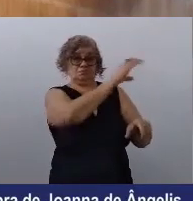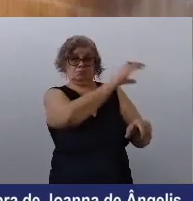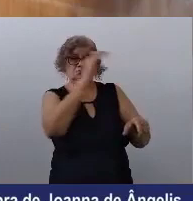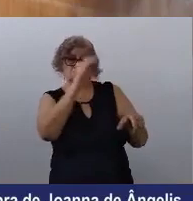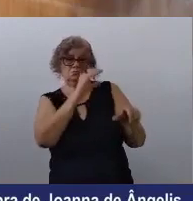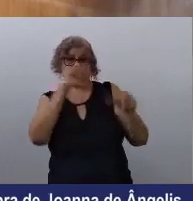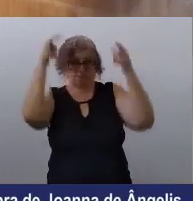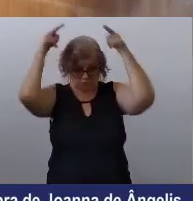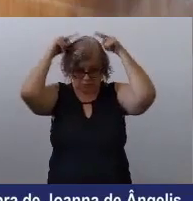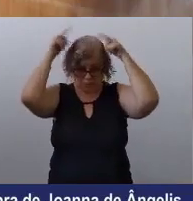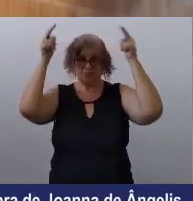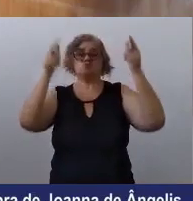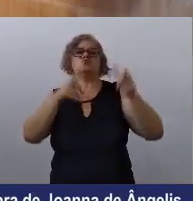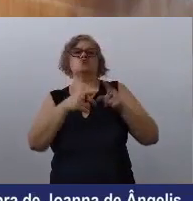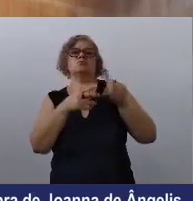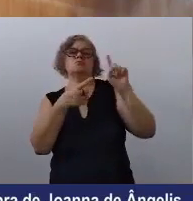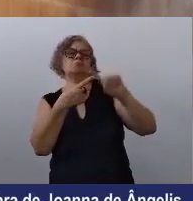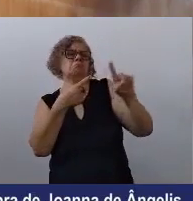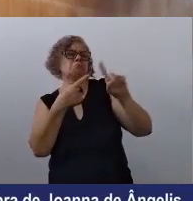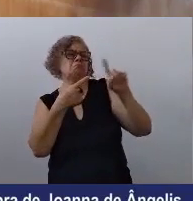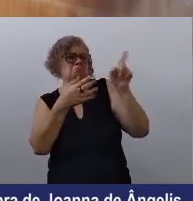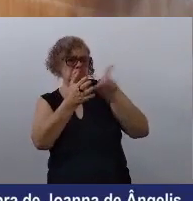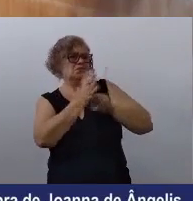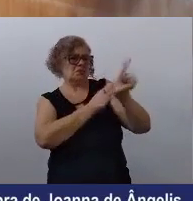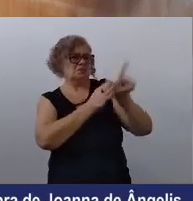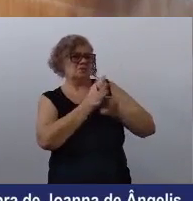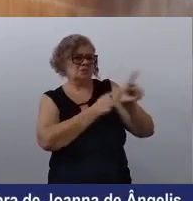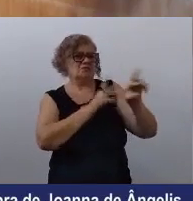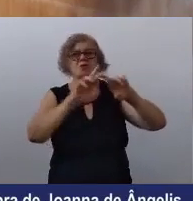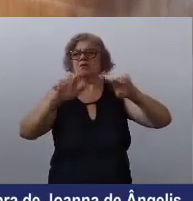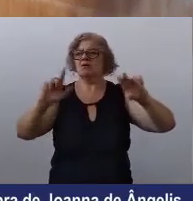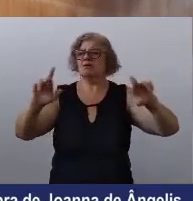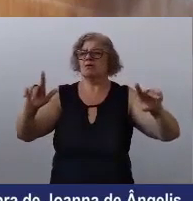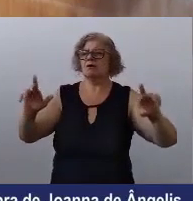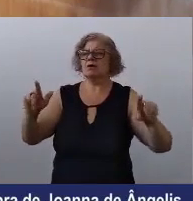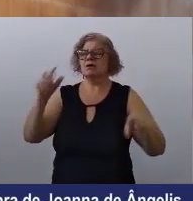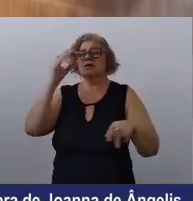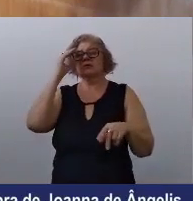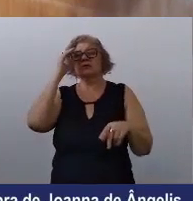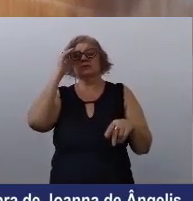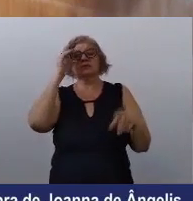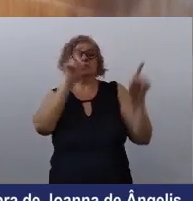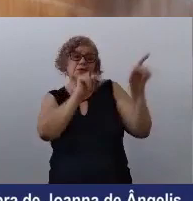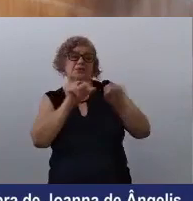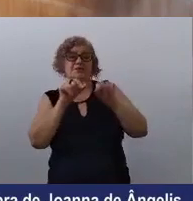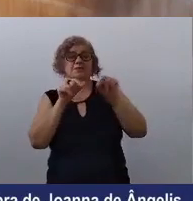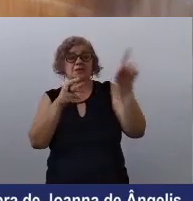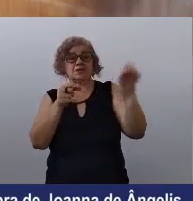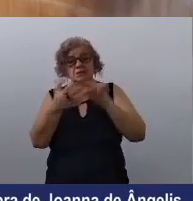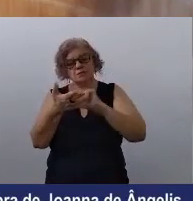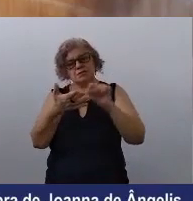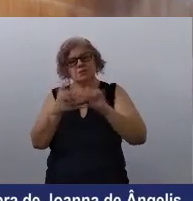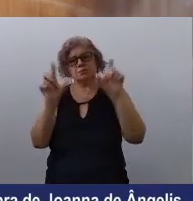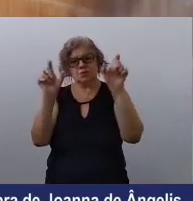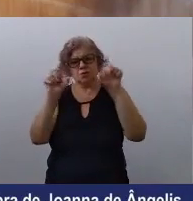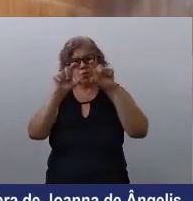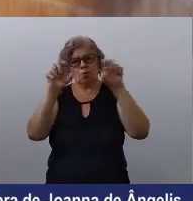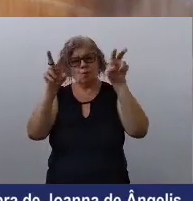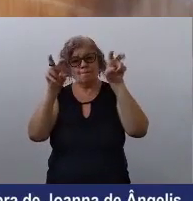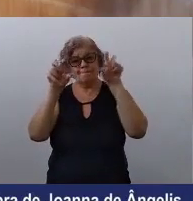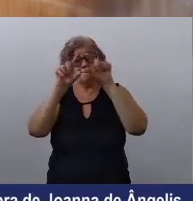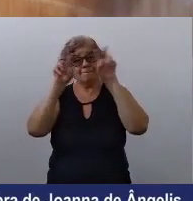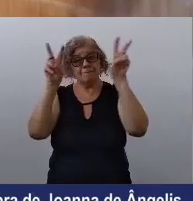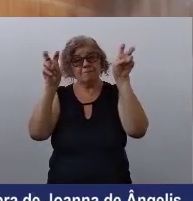do México, questionamentos em relação a essa diferença. E eu peguei um pequeno parágrafo para perceber